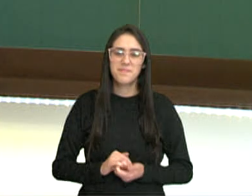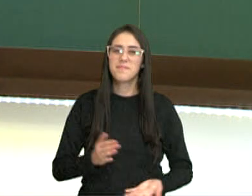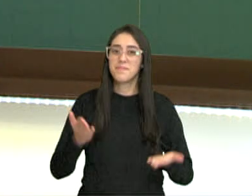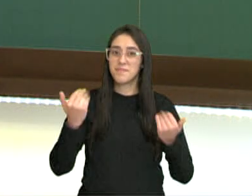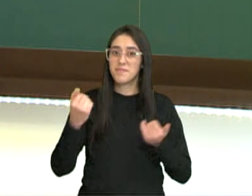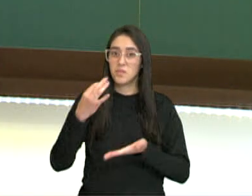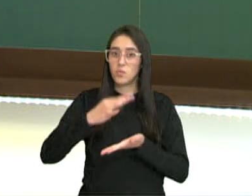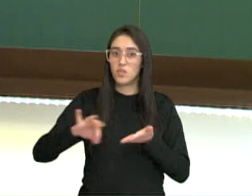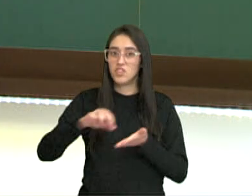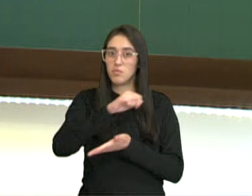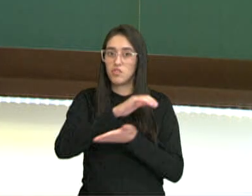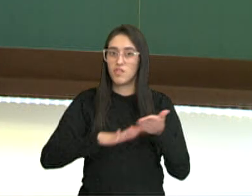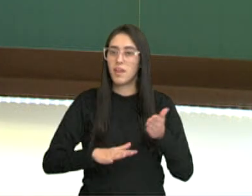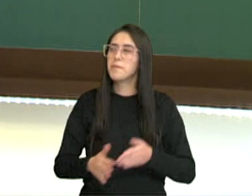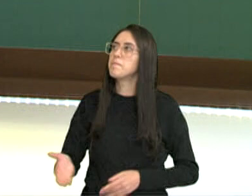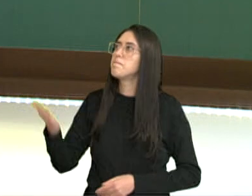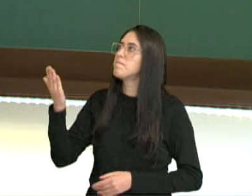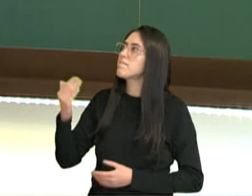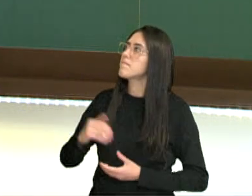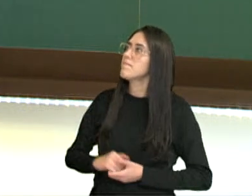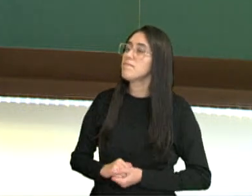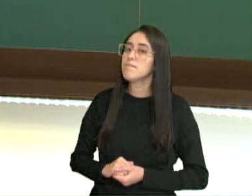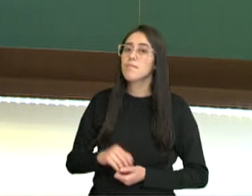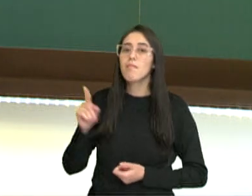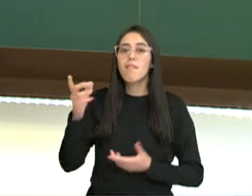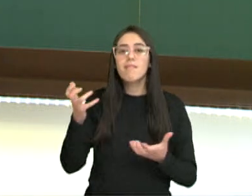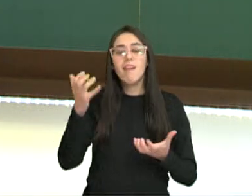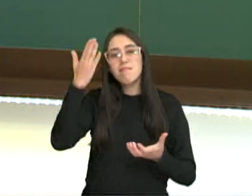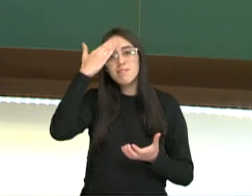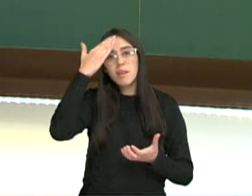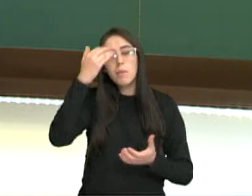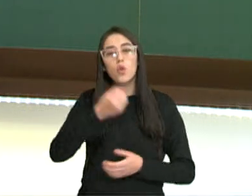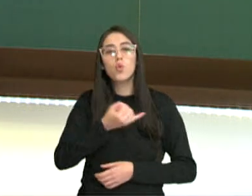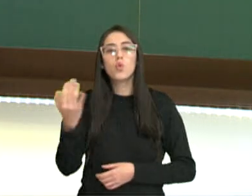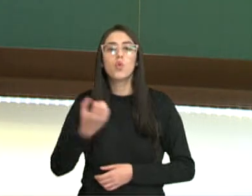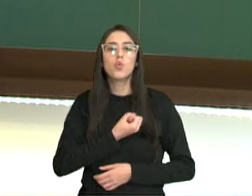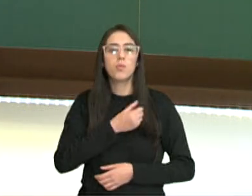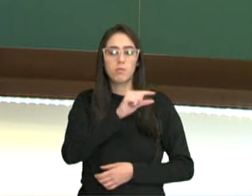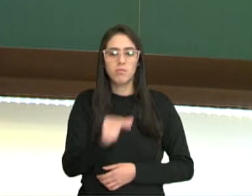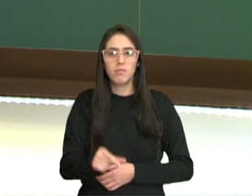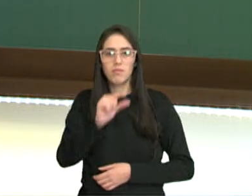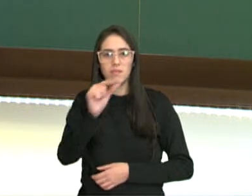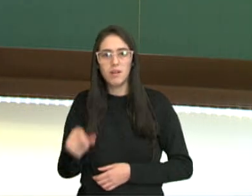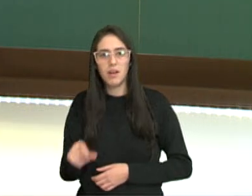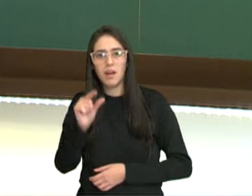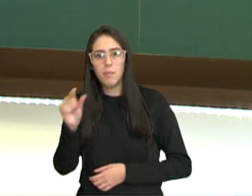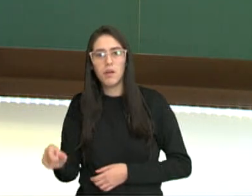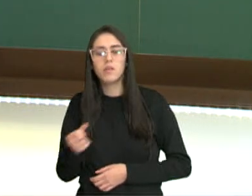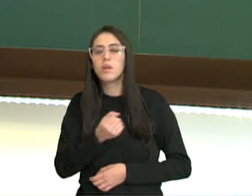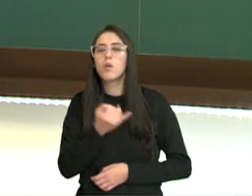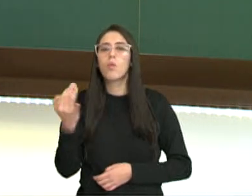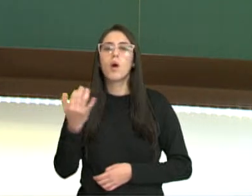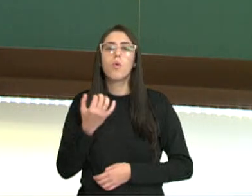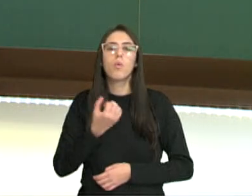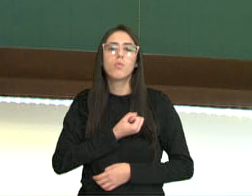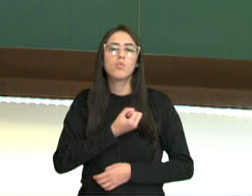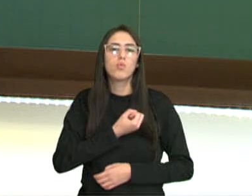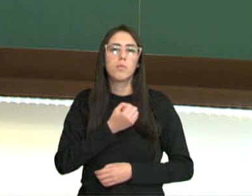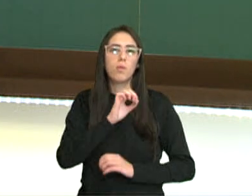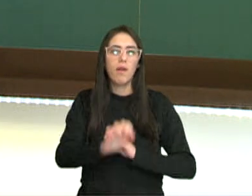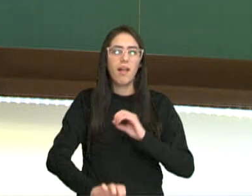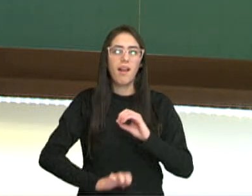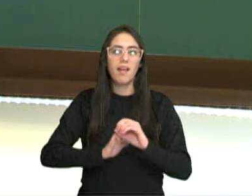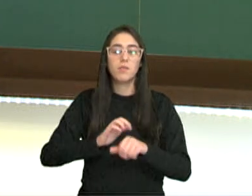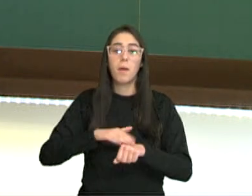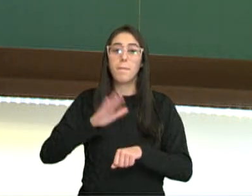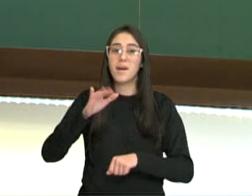Vamos para a correção da atividade? Olha só, ele quer saber qual é o número de camadas e o número de elétrons mais energéticos.